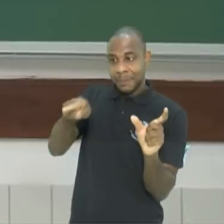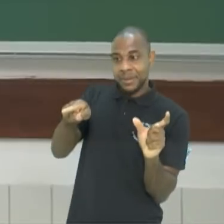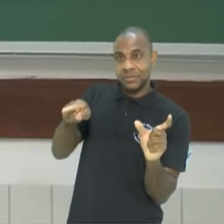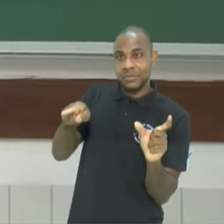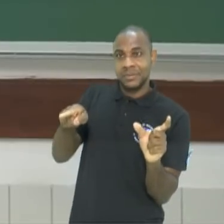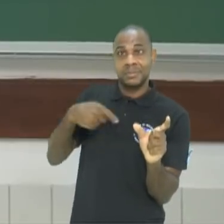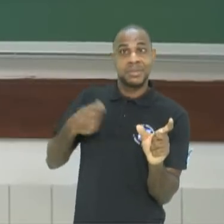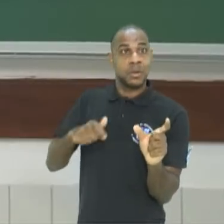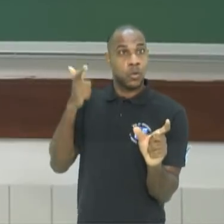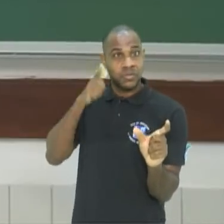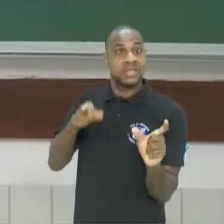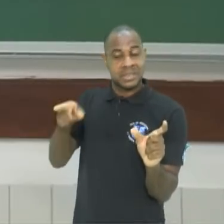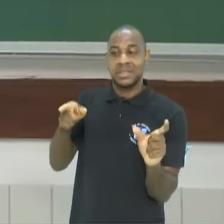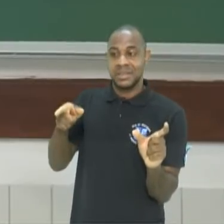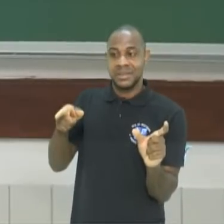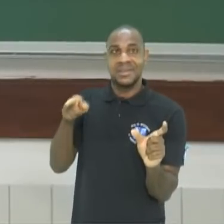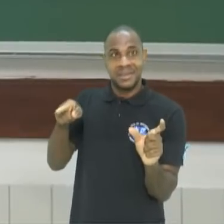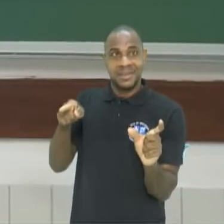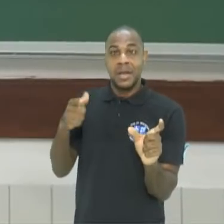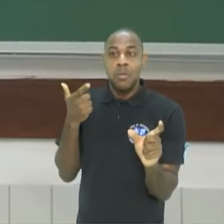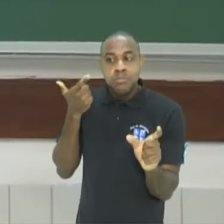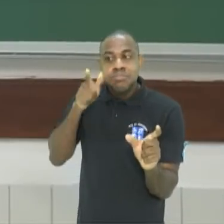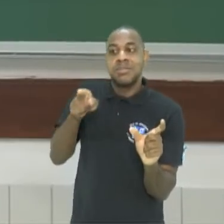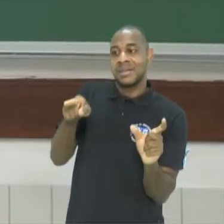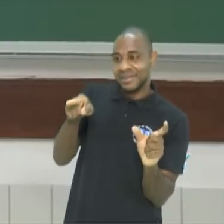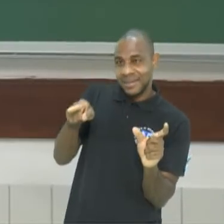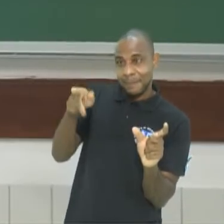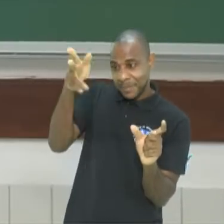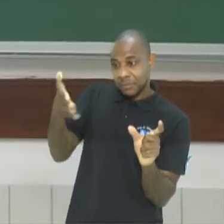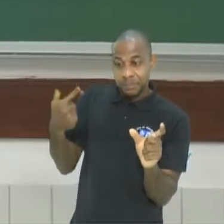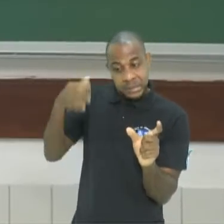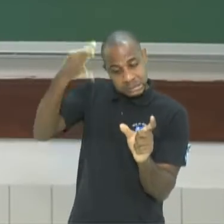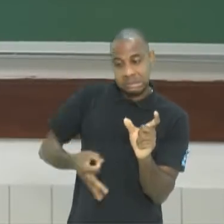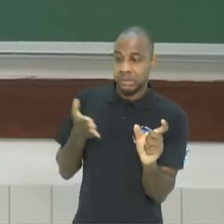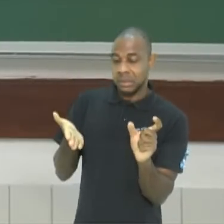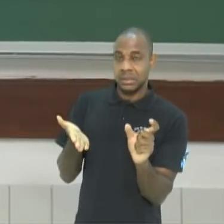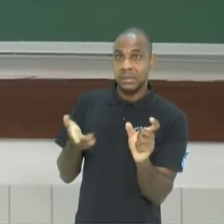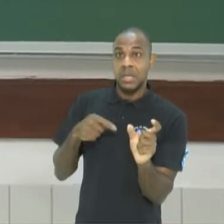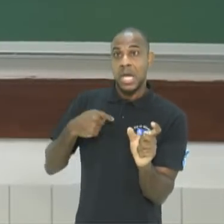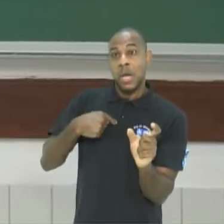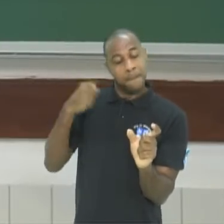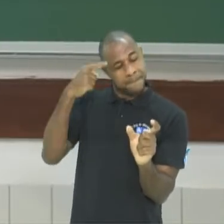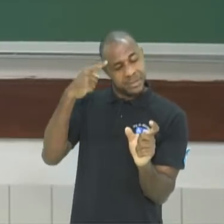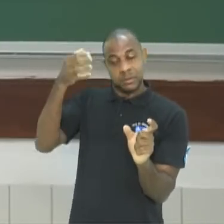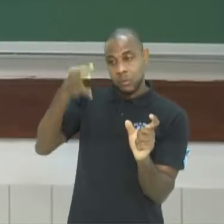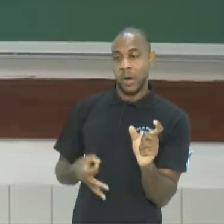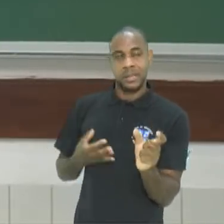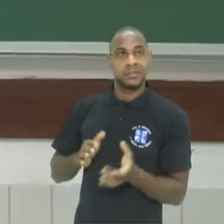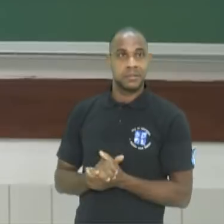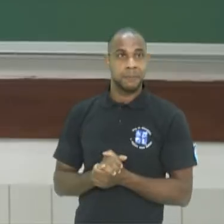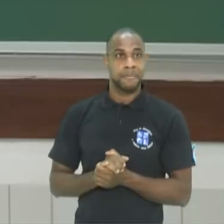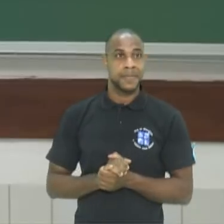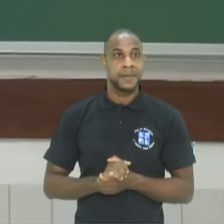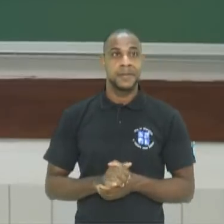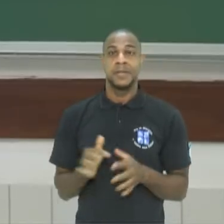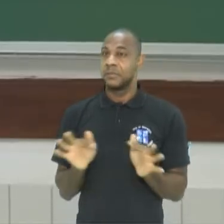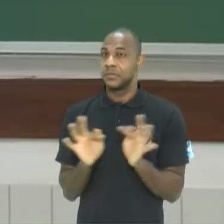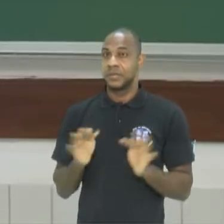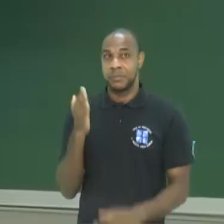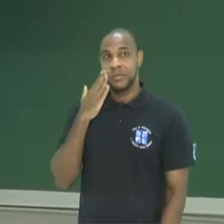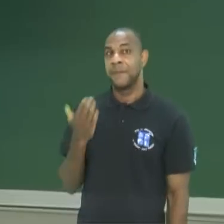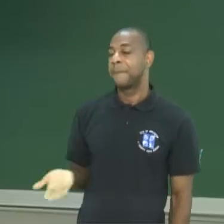do seu texto, você tem que convencê-lo de que aquilo que você pensa é o mais correto. Então, bem simples o